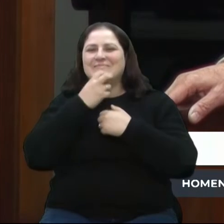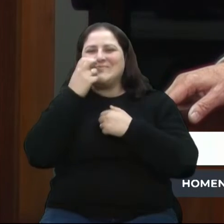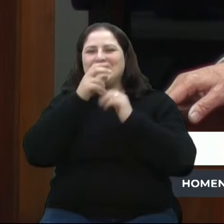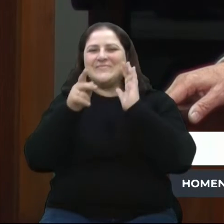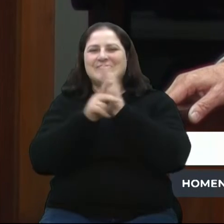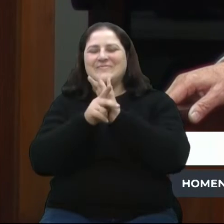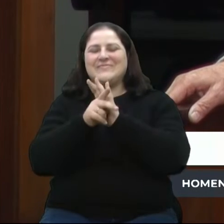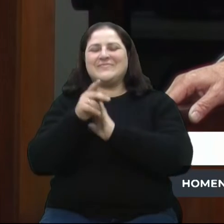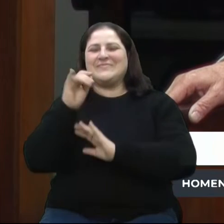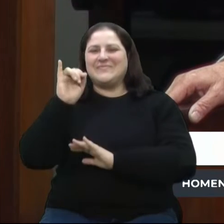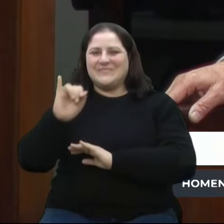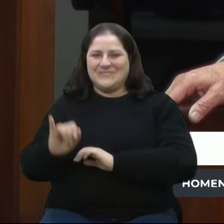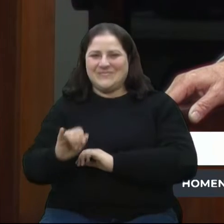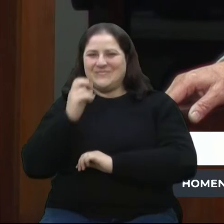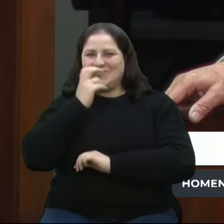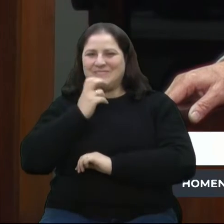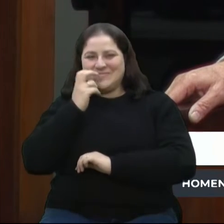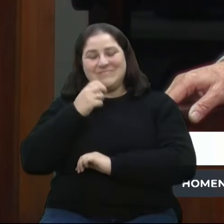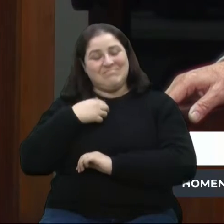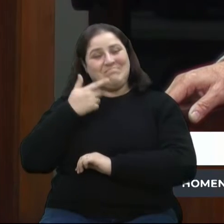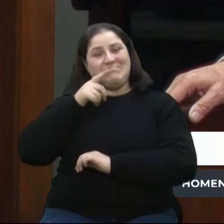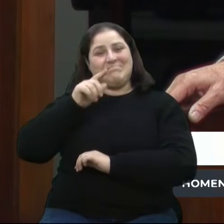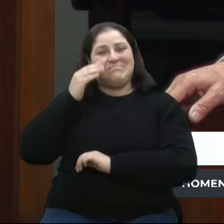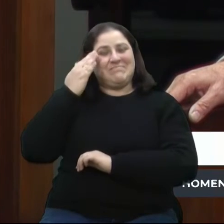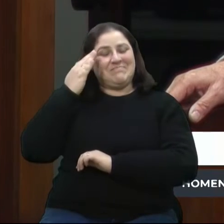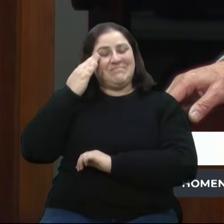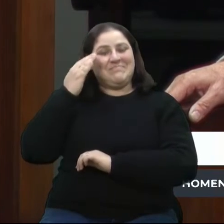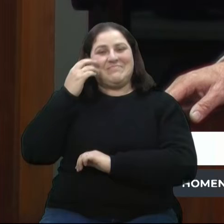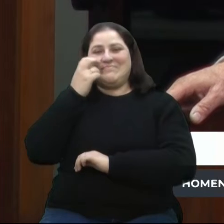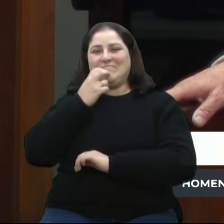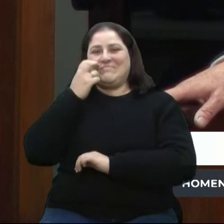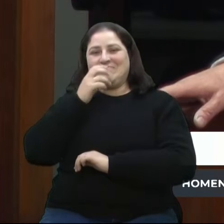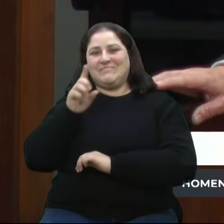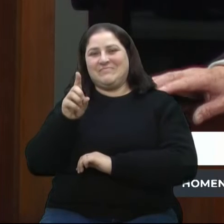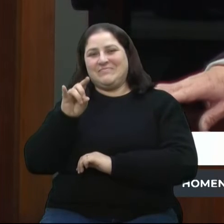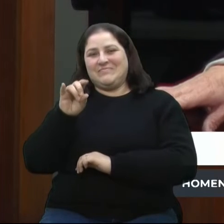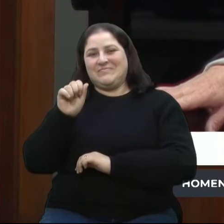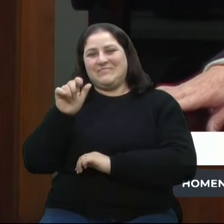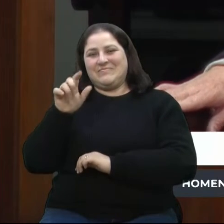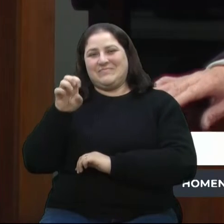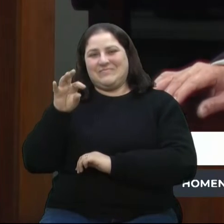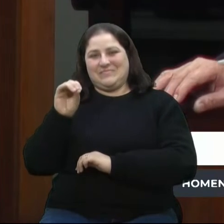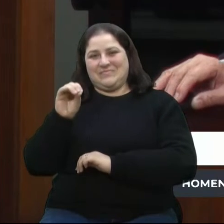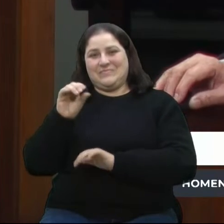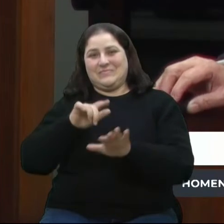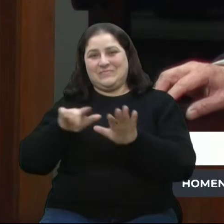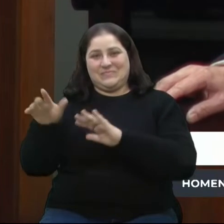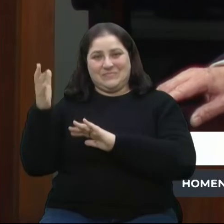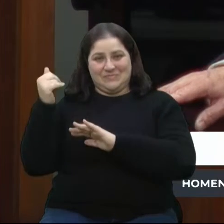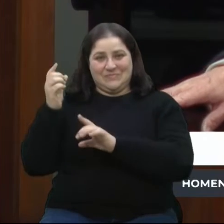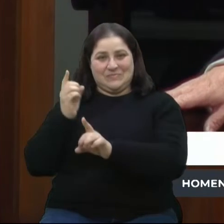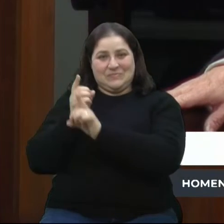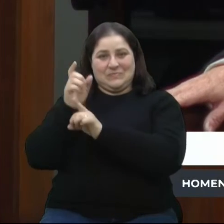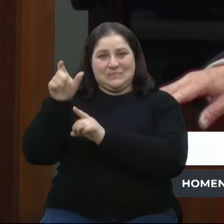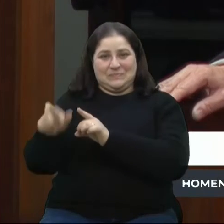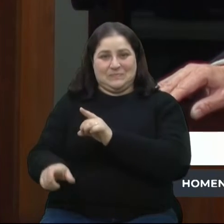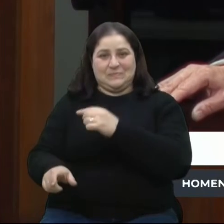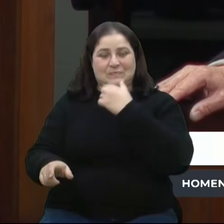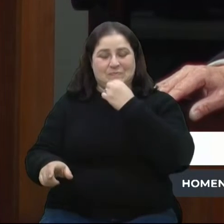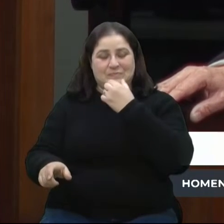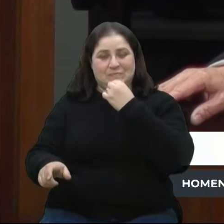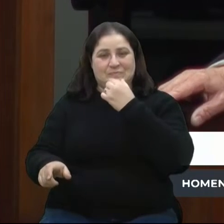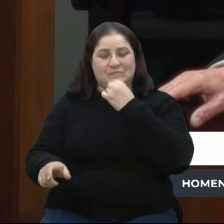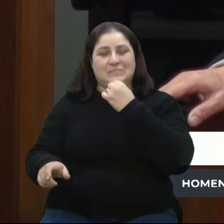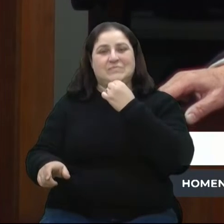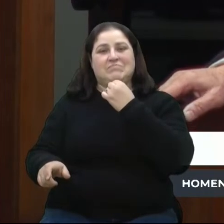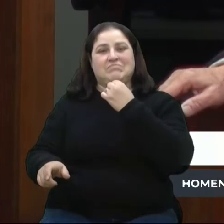Na sexta-feira passada, encontrei aqui o Giovanni Conte, que é o corregedor-geral da Justiça do Estado, e que